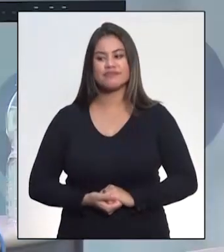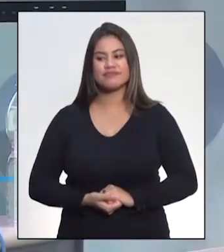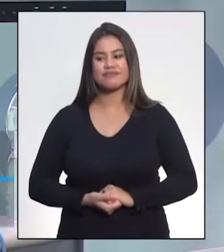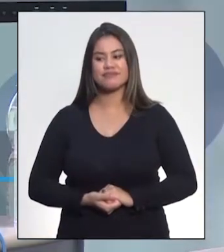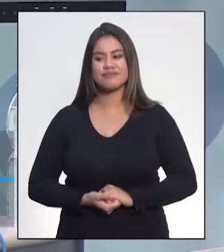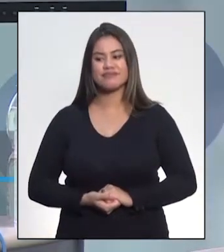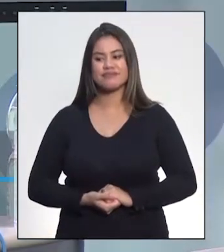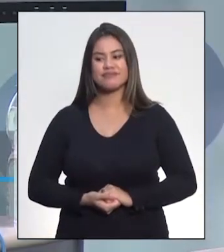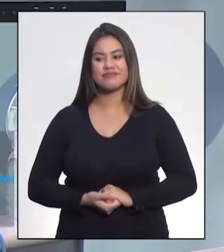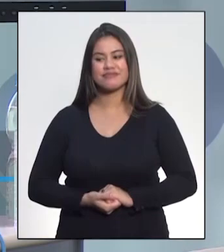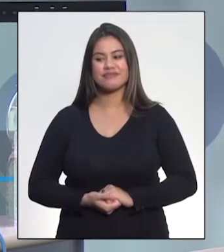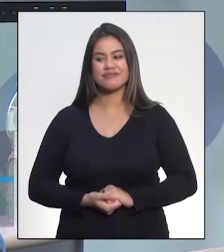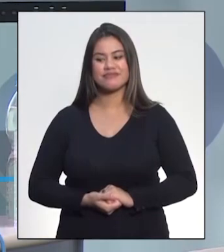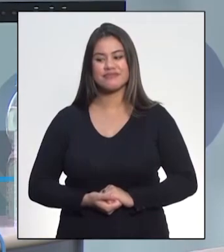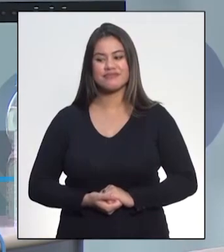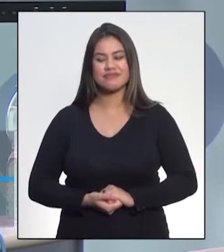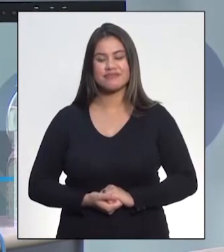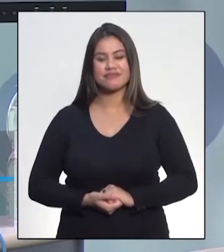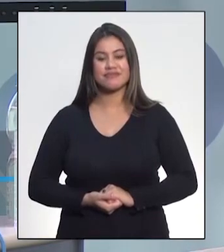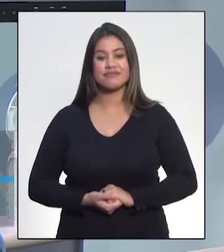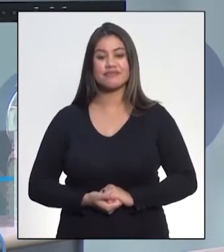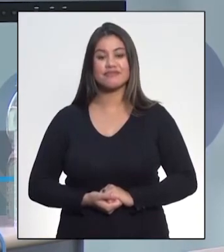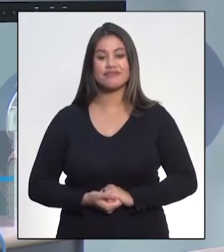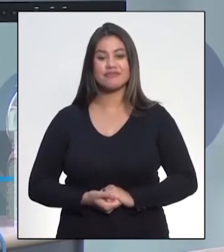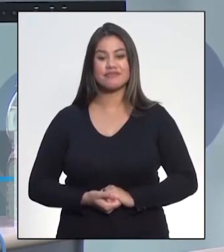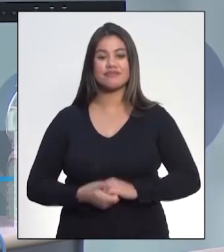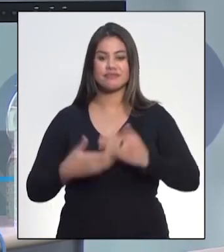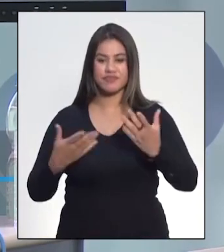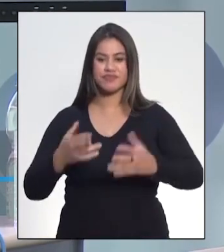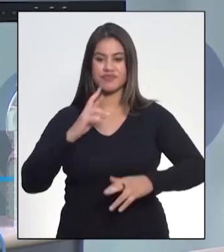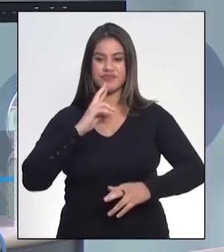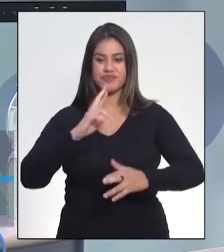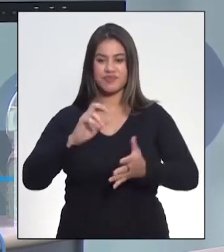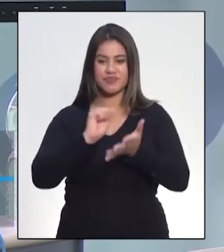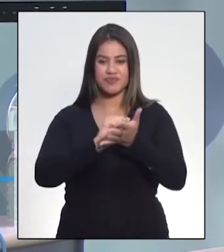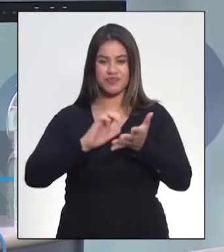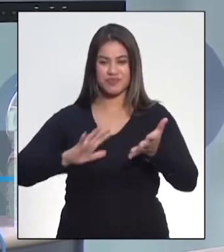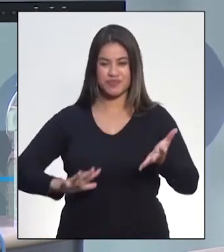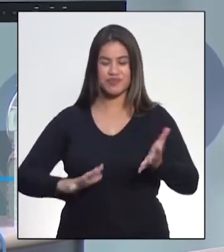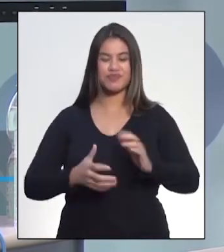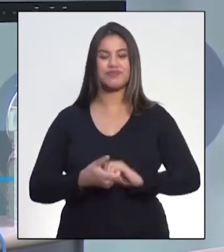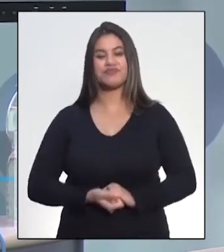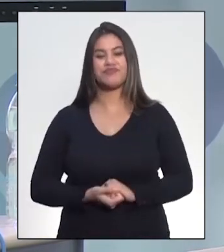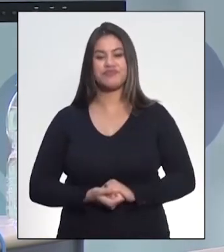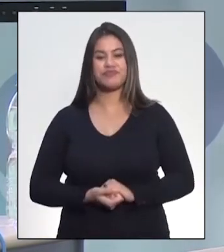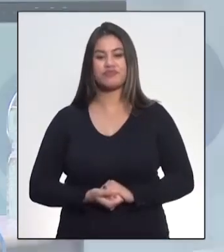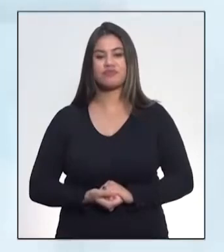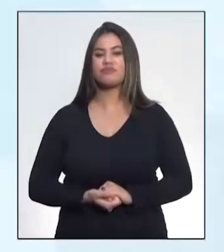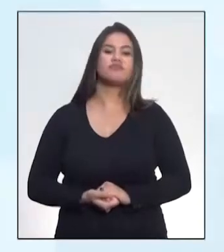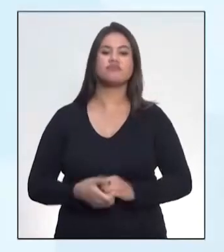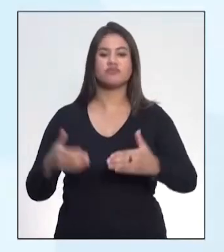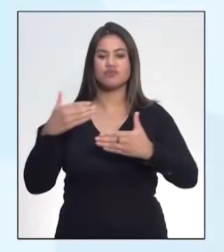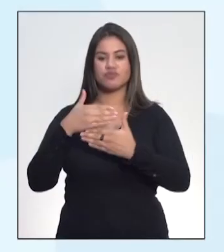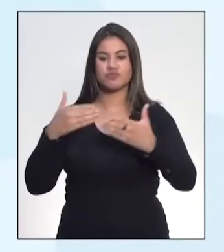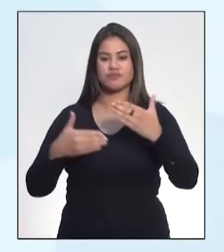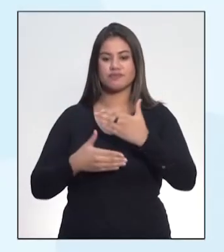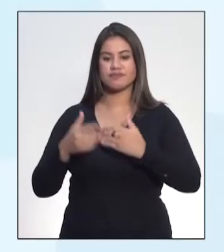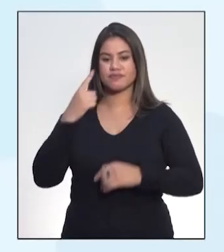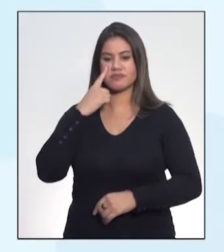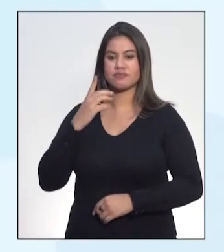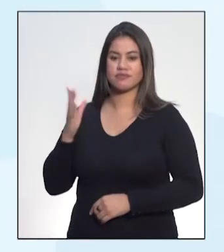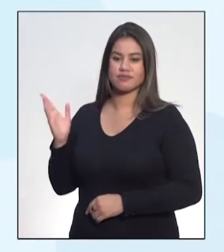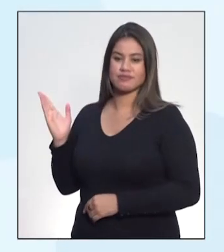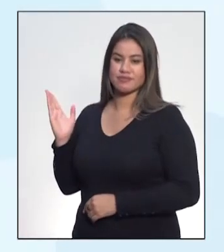Vamos, então, agora para a correção da atividade. Então, por favor, a resposta dessa atividade. Muito bom, pode colocar lá para mim.